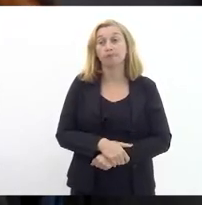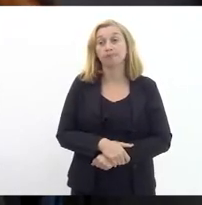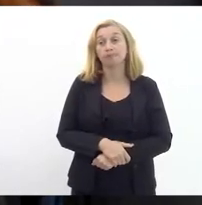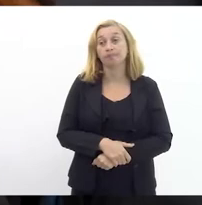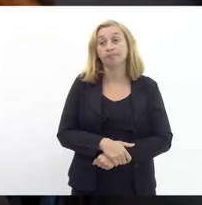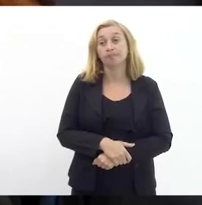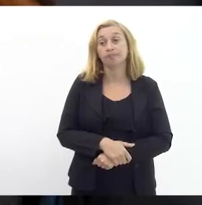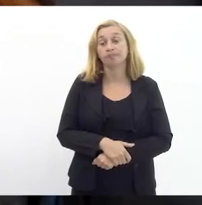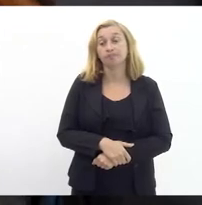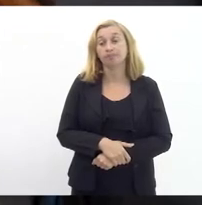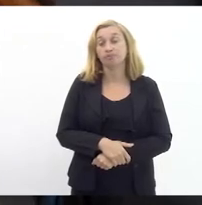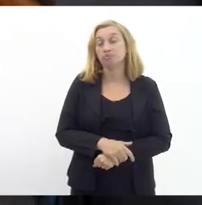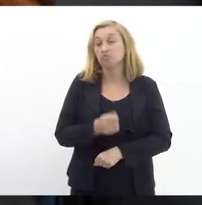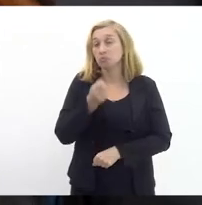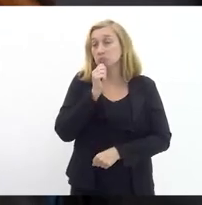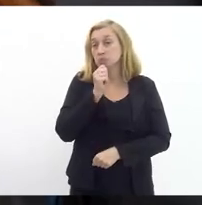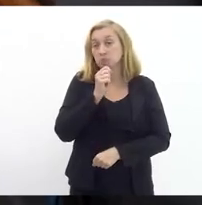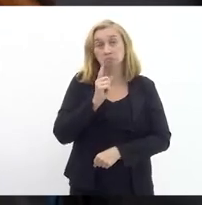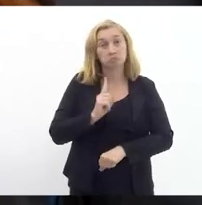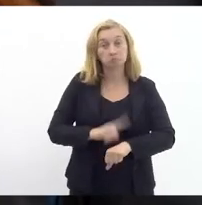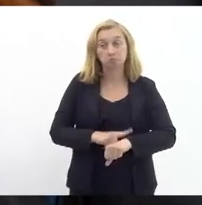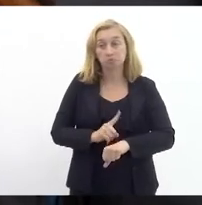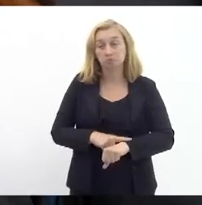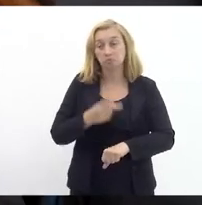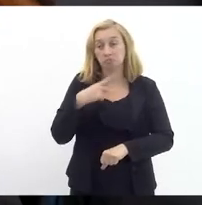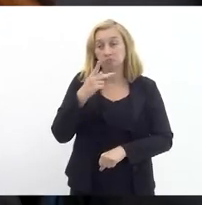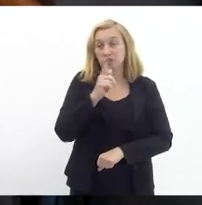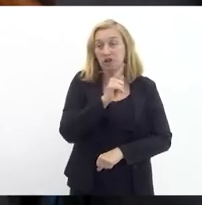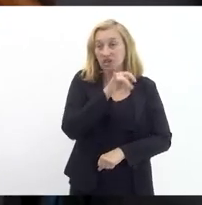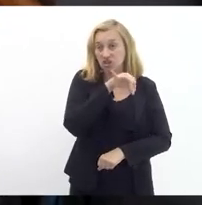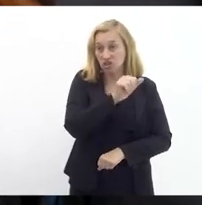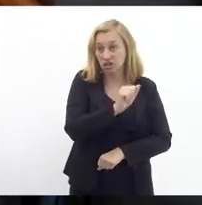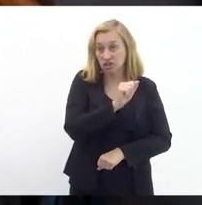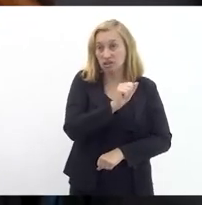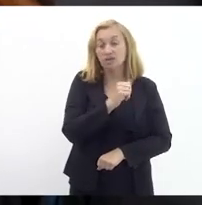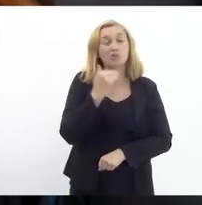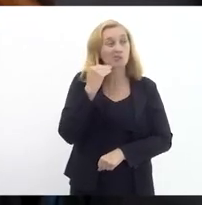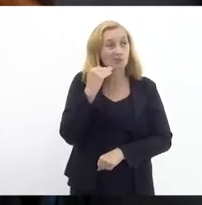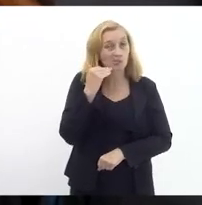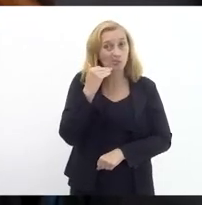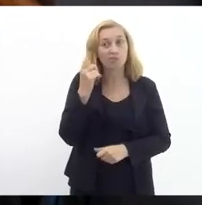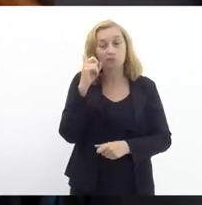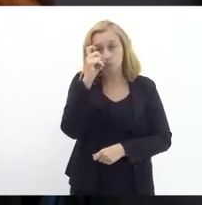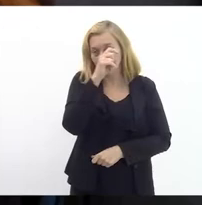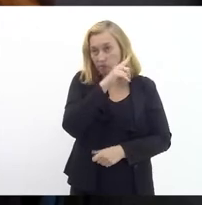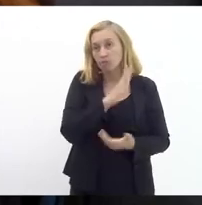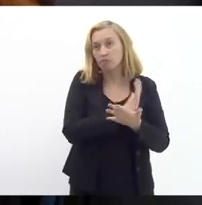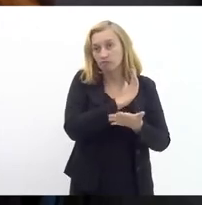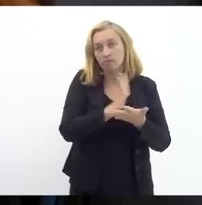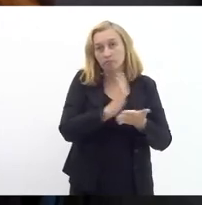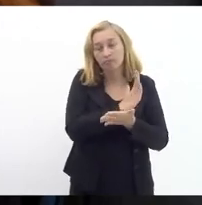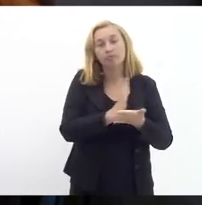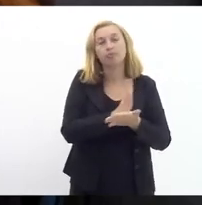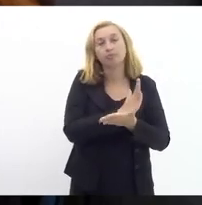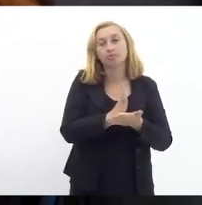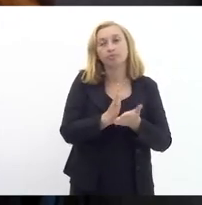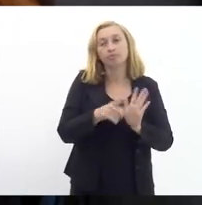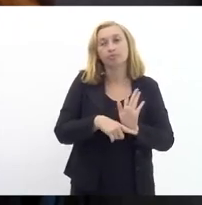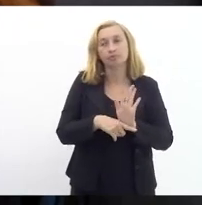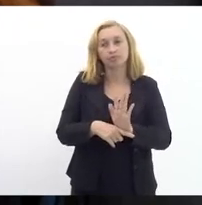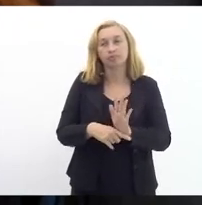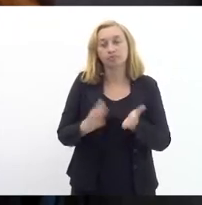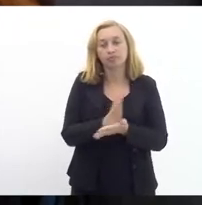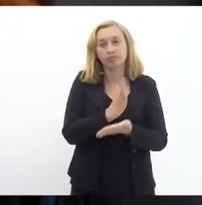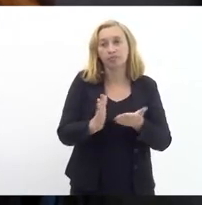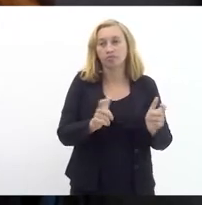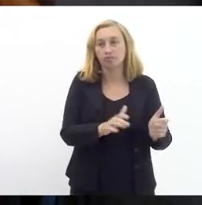eu não me furtei em momento nenhum a dizer que a agência tem deficiências e tem dificuldade, muitas vezes, em atender algumas demandas.